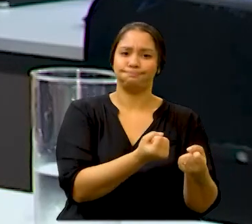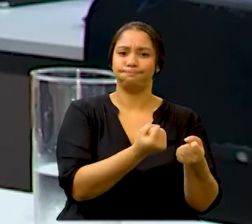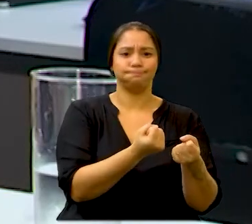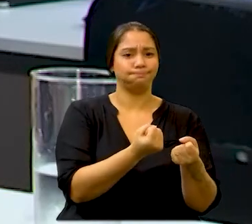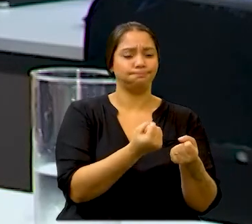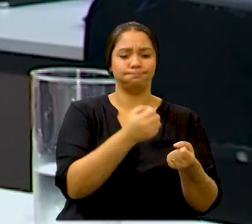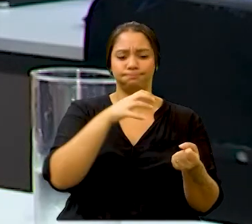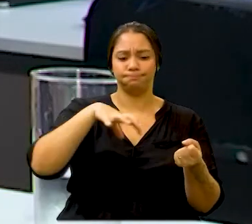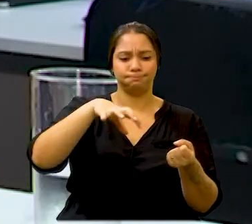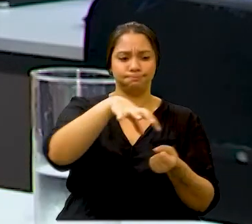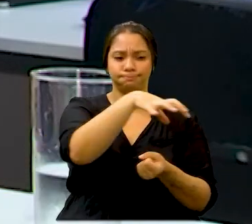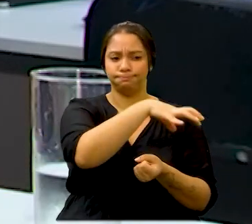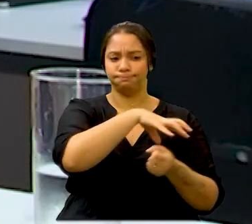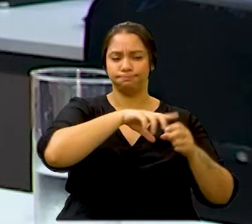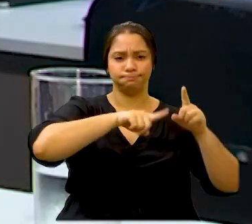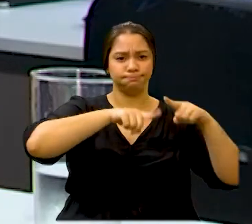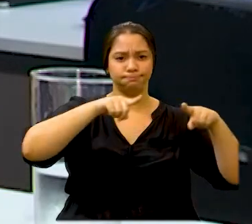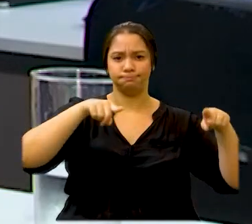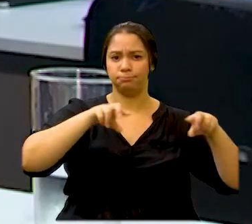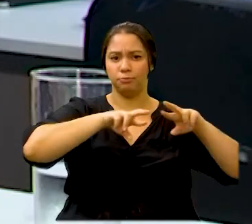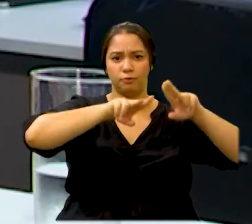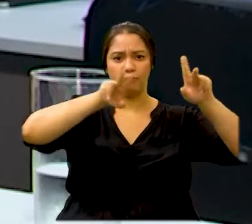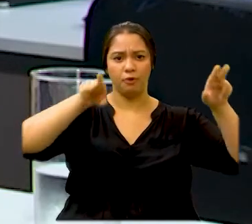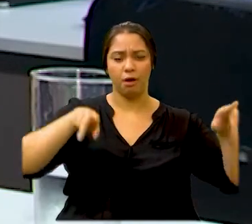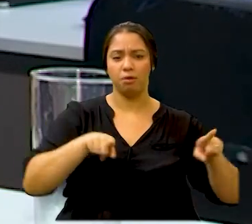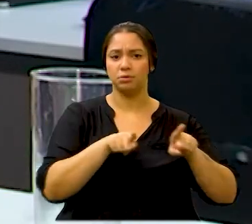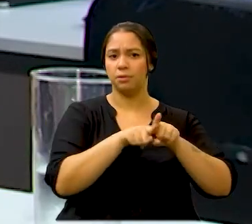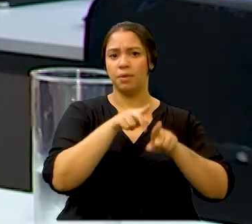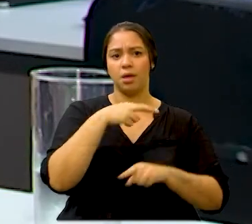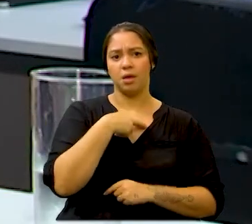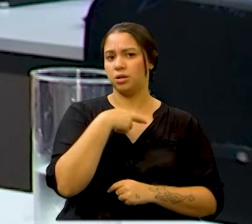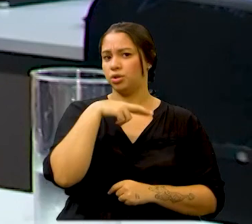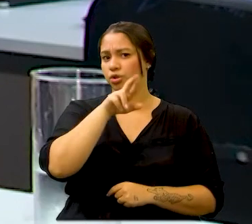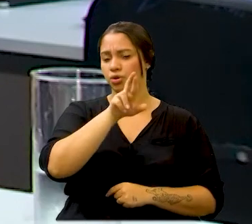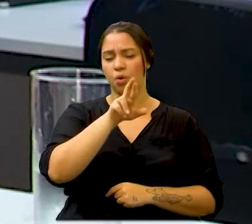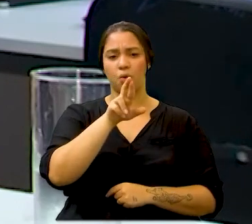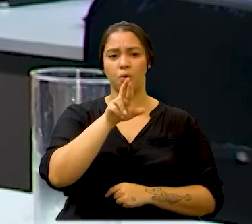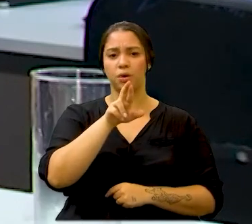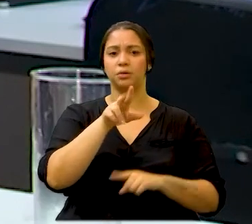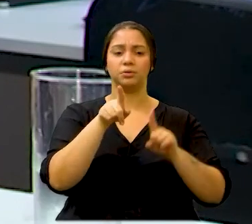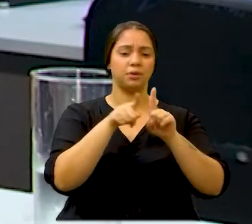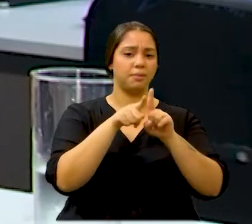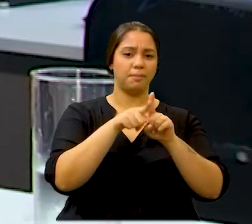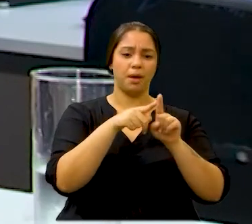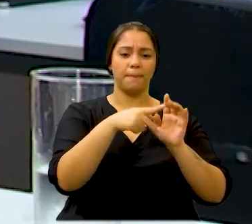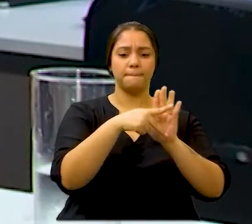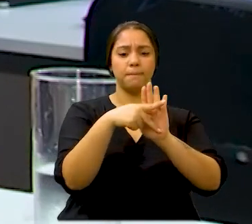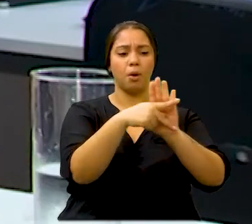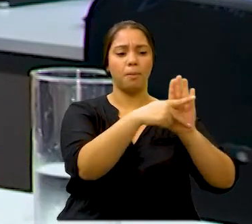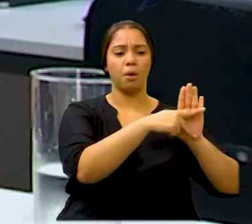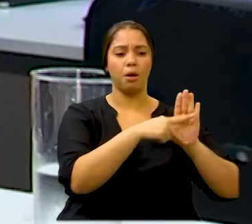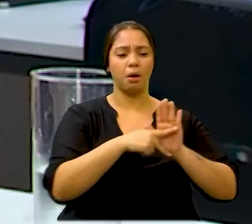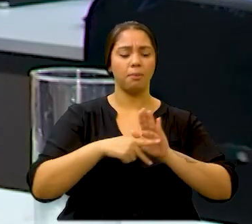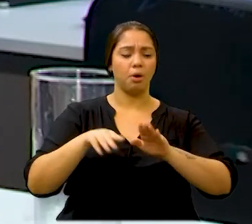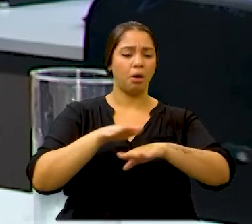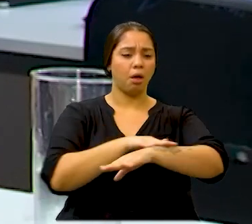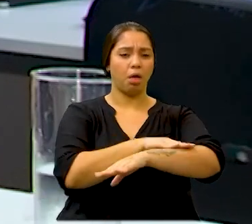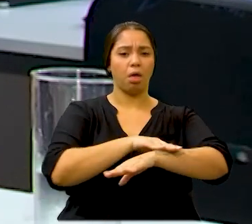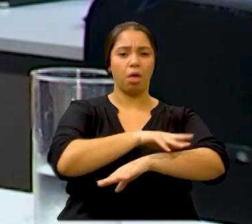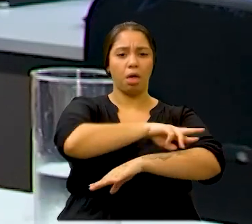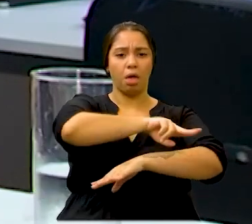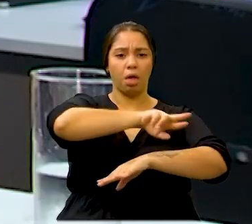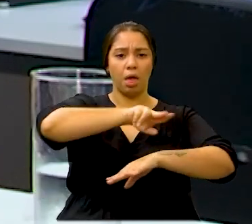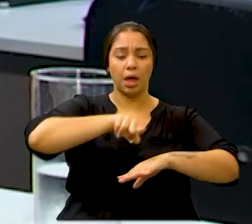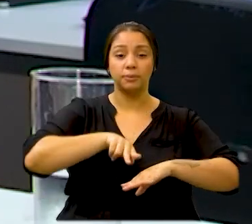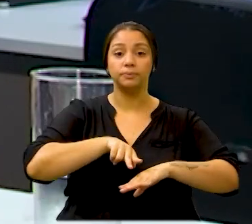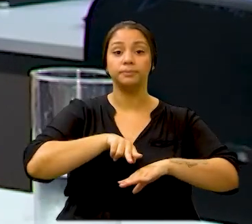das mais diversas regiões, das mais, sim, diversas, né, religiões, das mais diversas pertencimentos